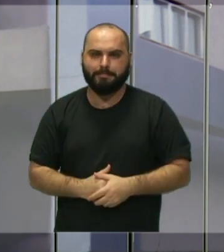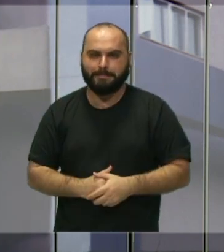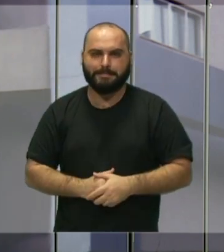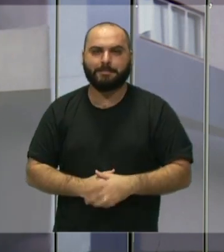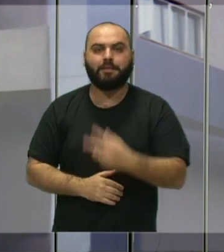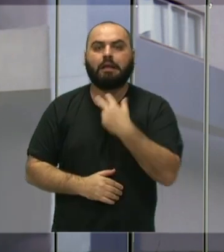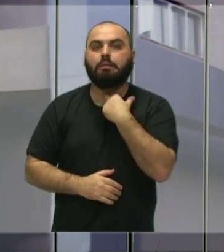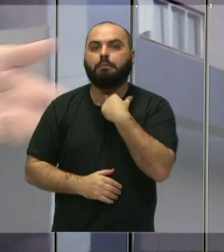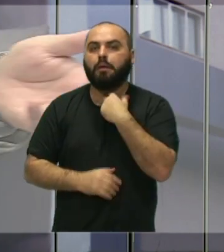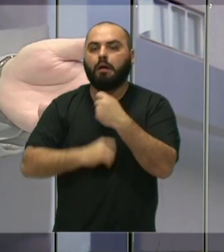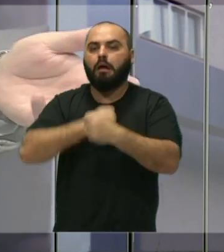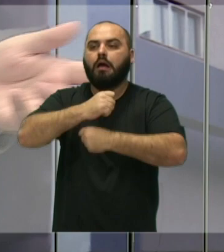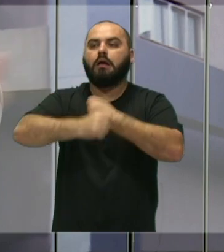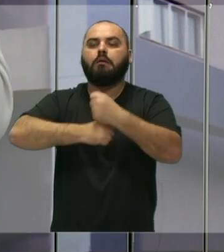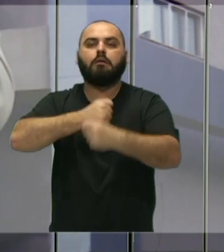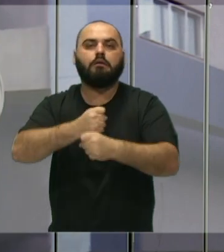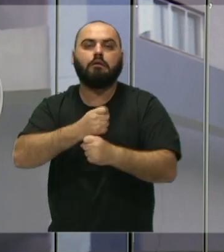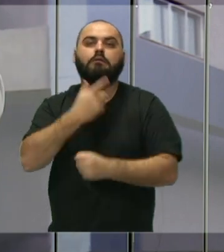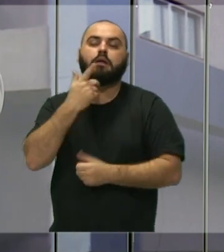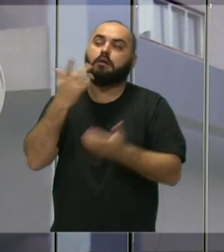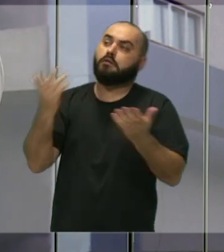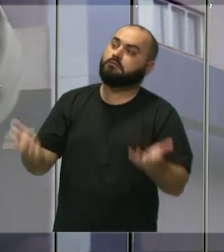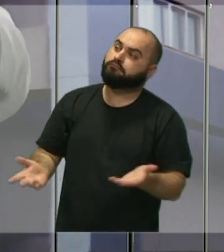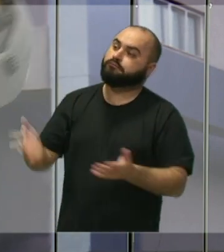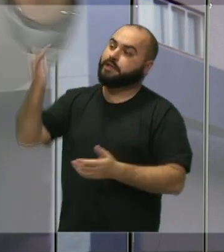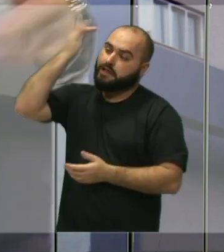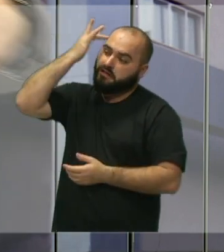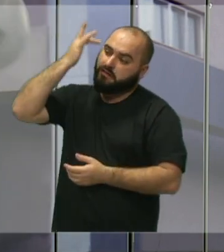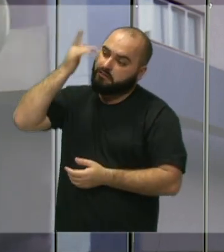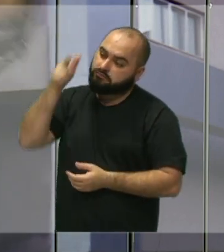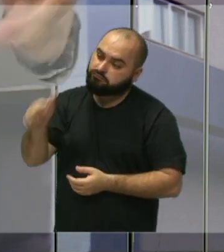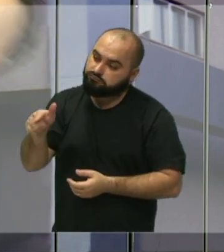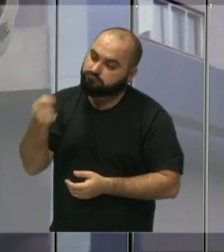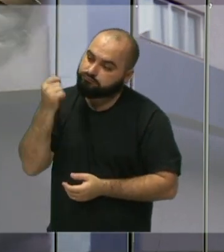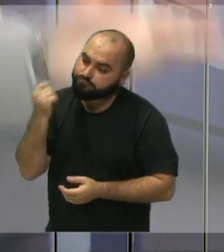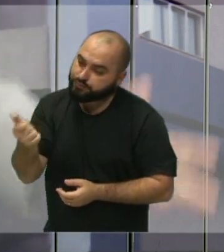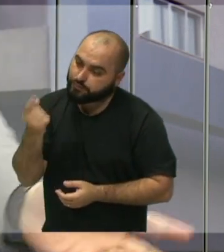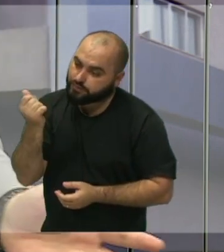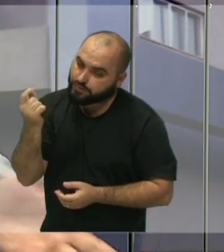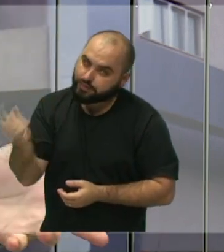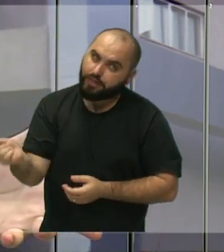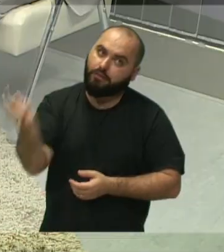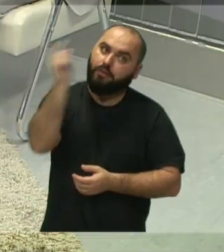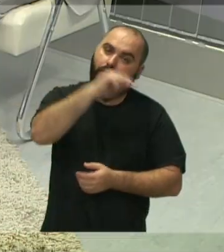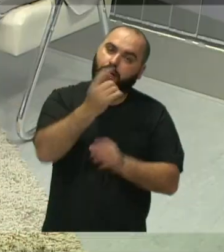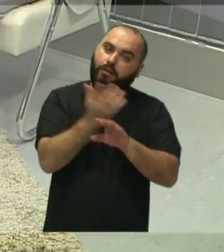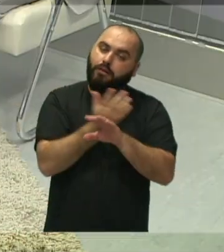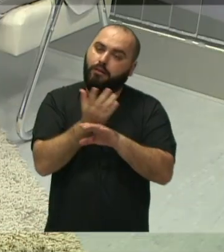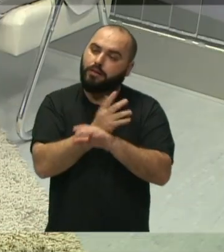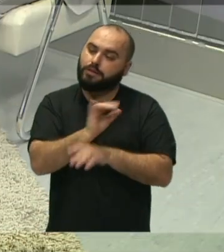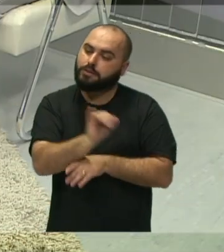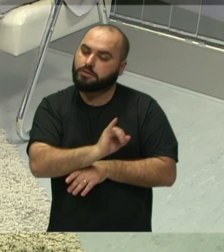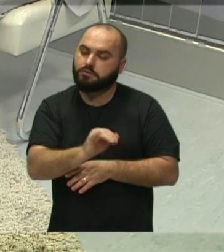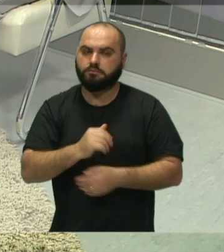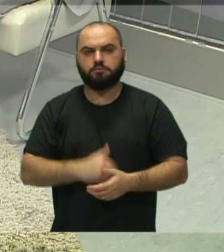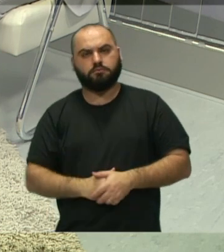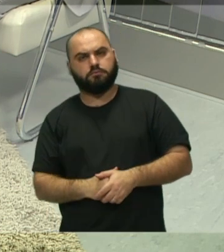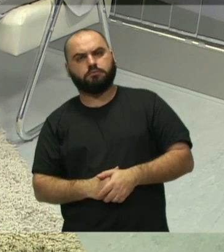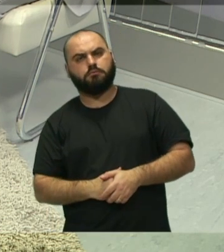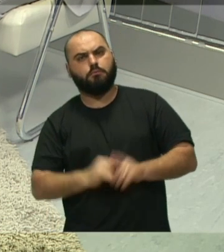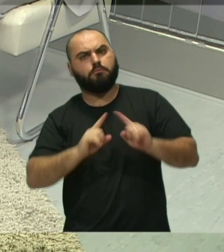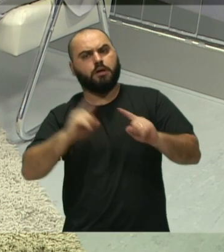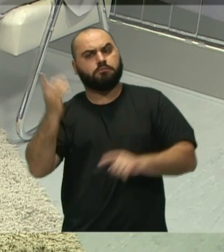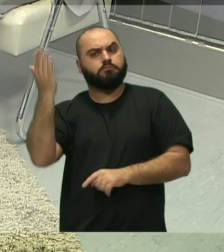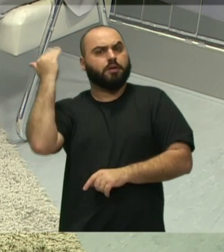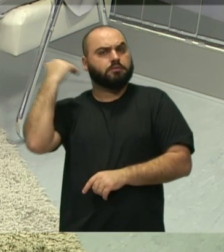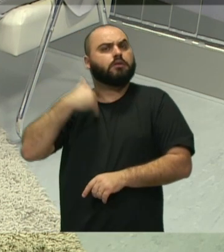que vem e dizer, eu acho que tem pouco dinheiro lá para o interior de Itajaí. E eu tive a oportunidade